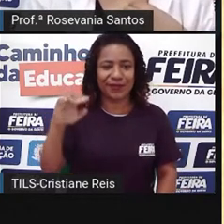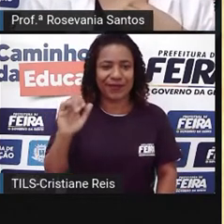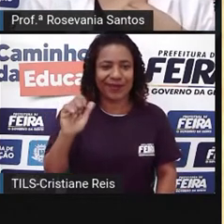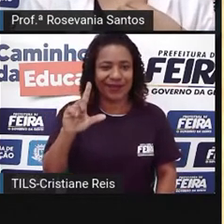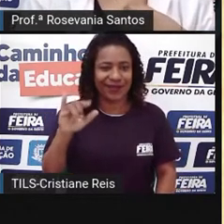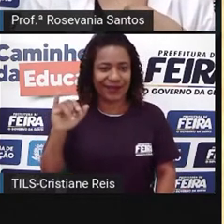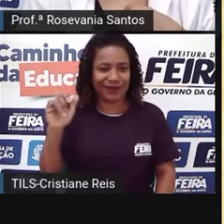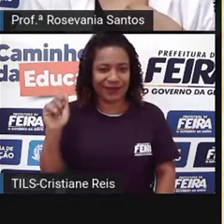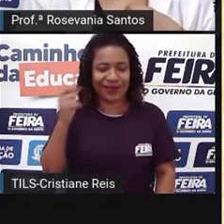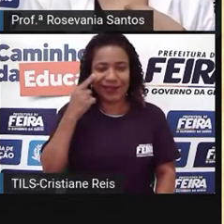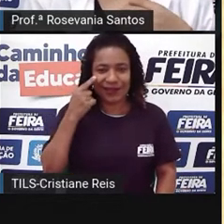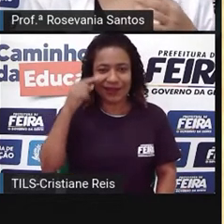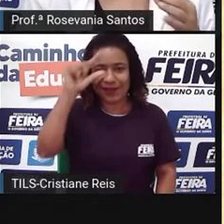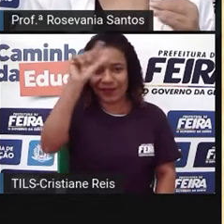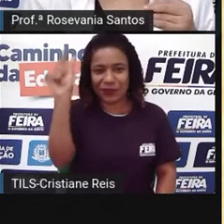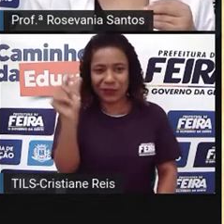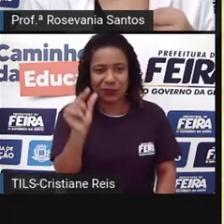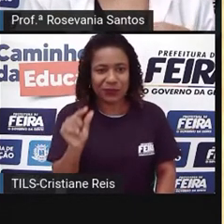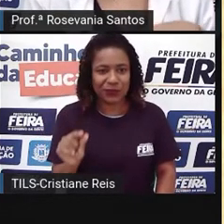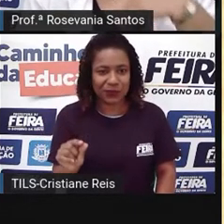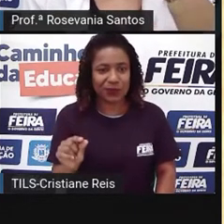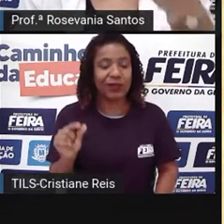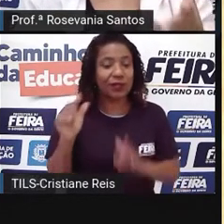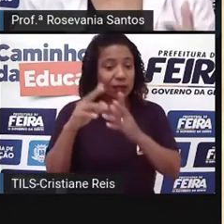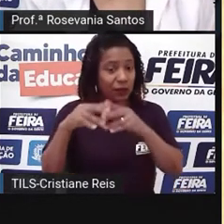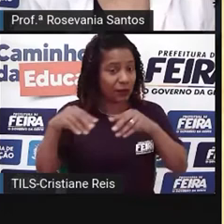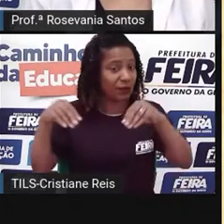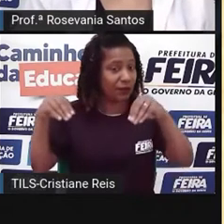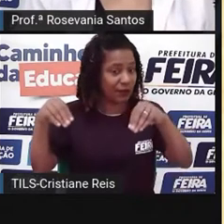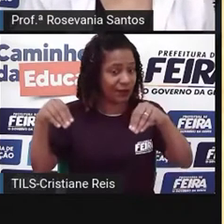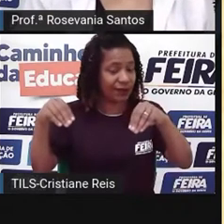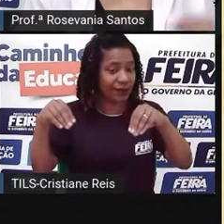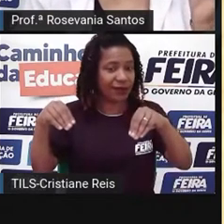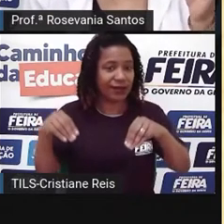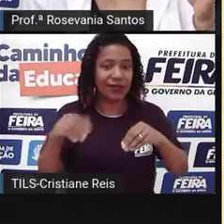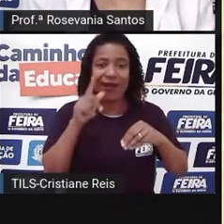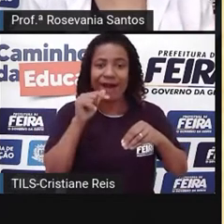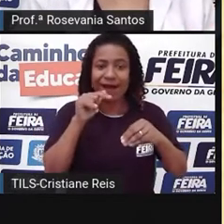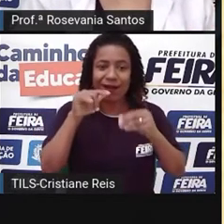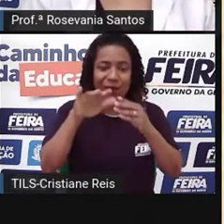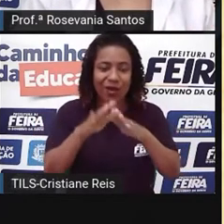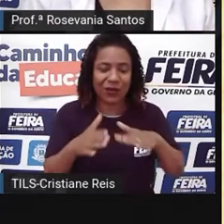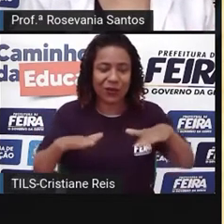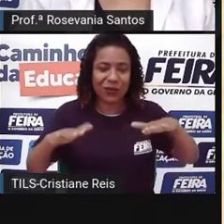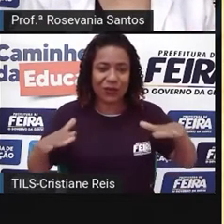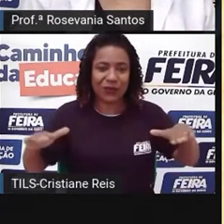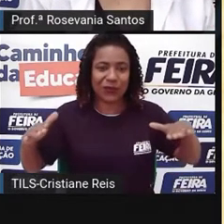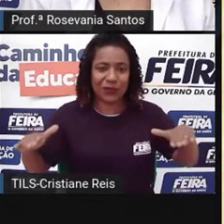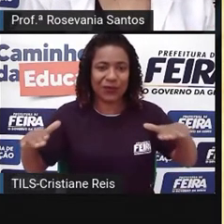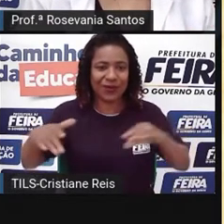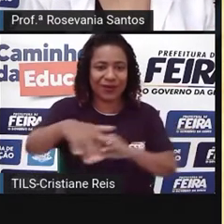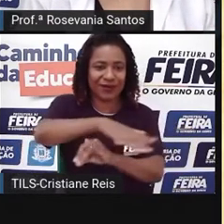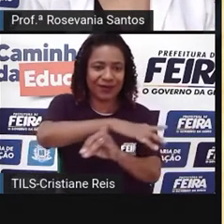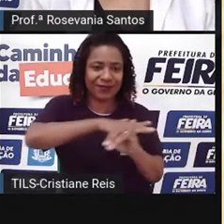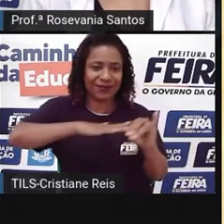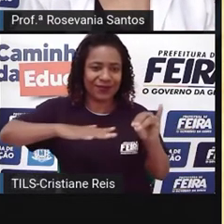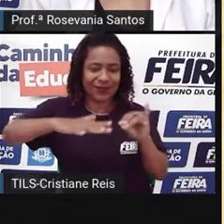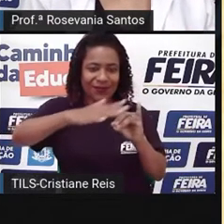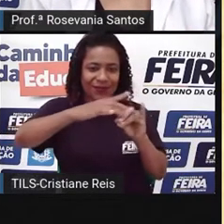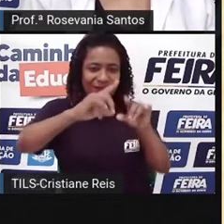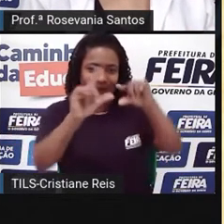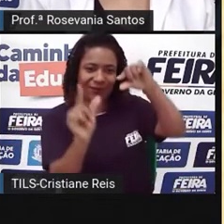estava falando sobre questão de península, que é essa porção de terra que adentra, né, o mar, né, um pedaço de terra que adentra o mar, como ele é bem,